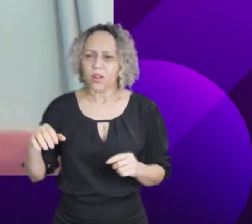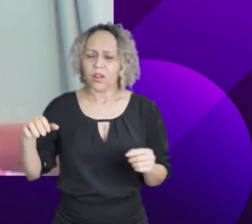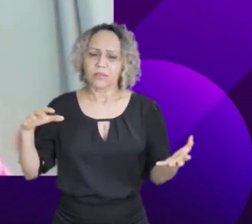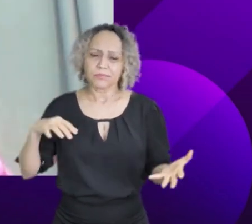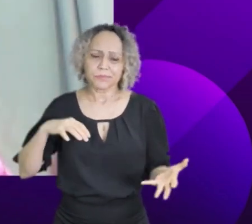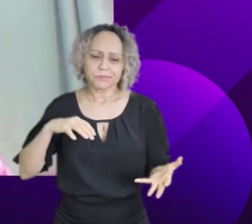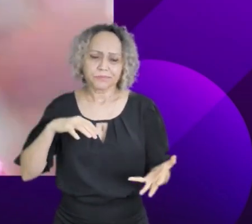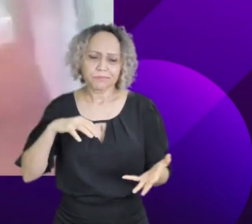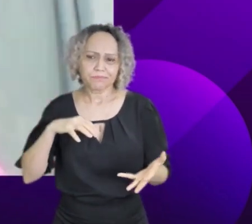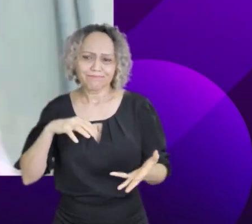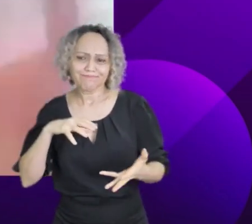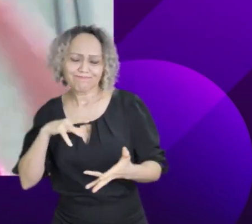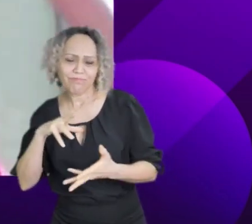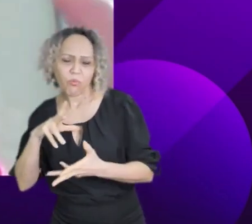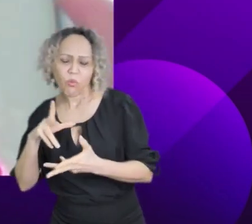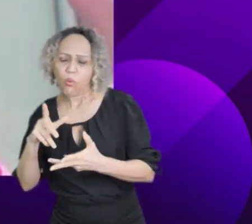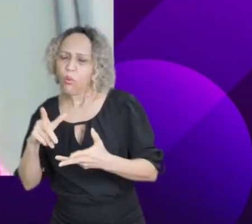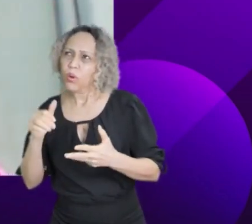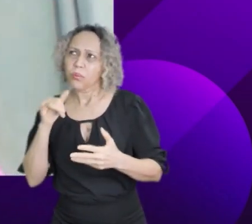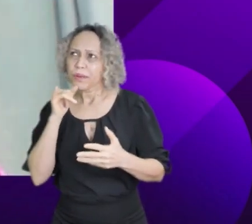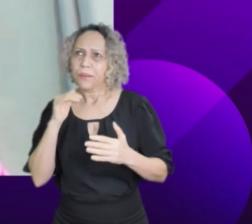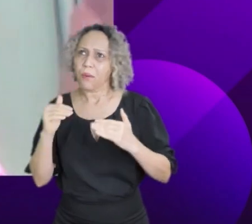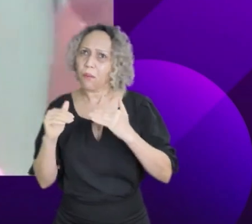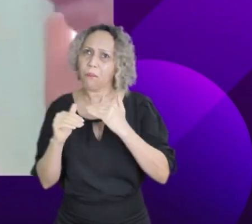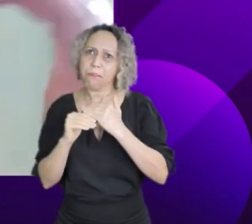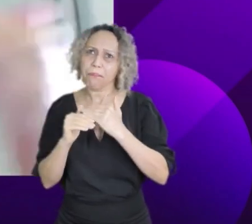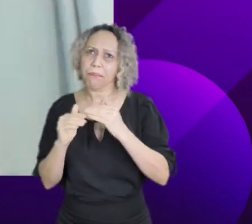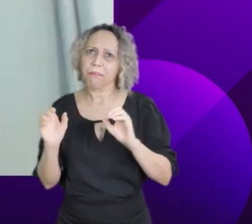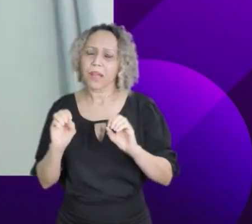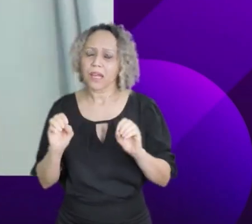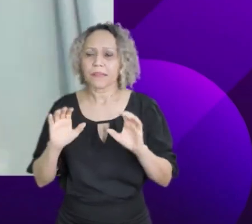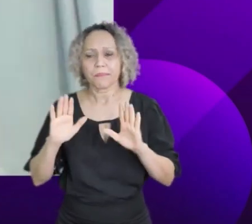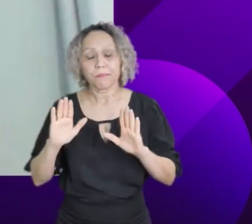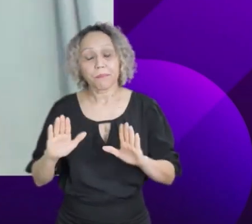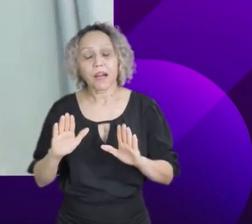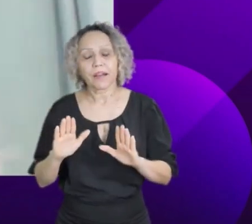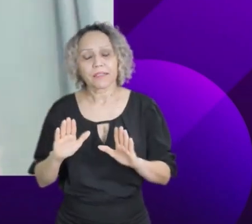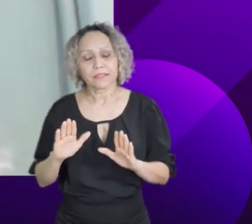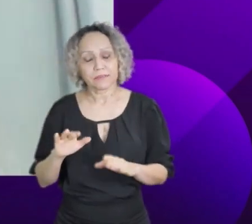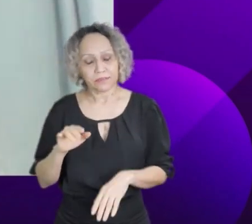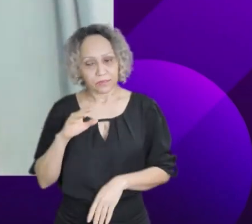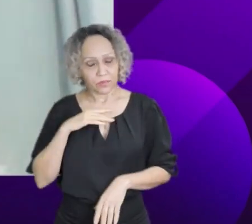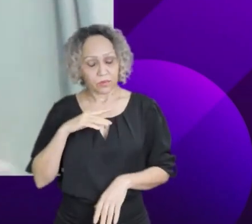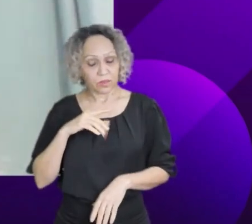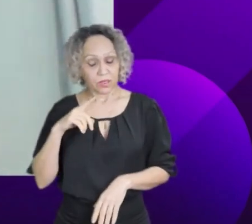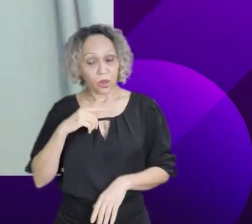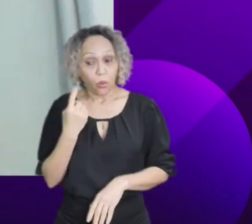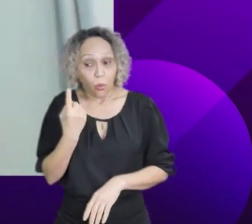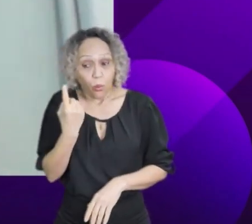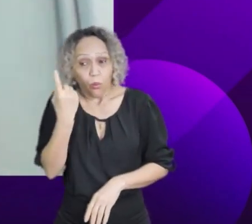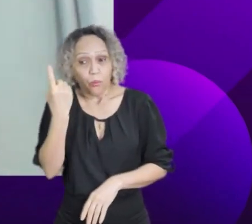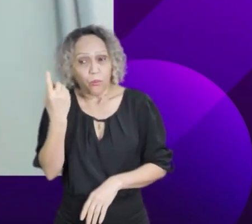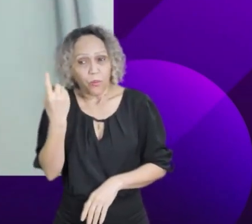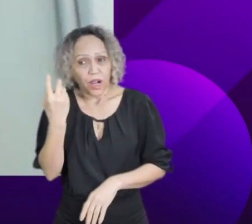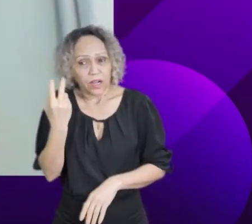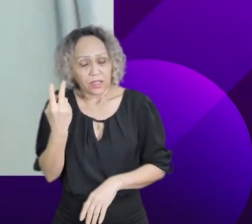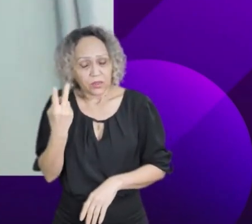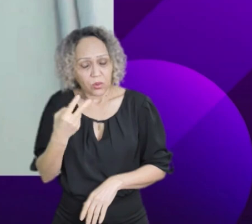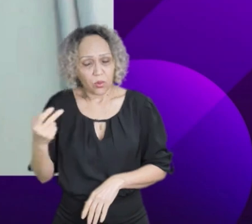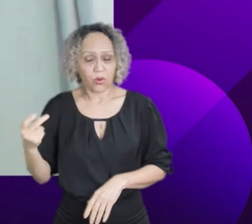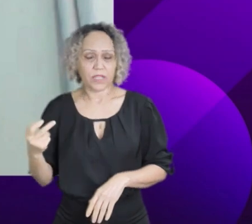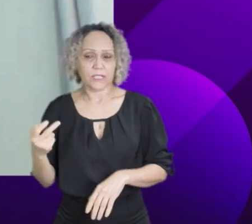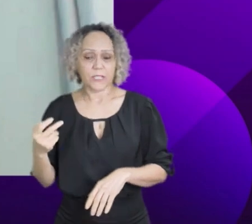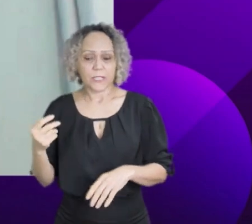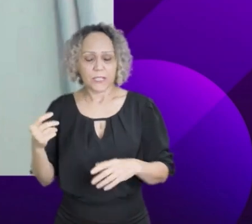existe um ponto pacífico, que é: quanto maior for o risco que a via apresenta, e esse